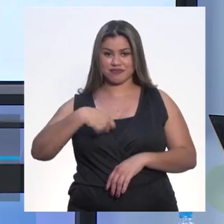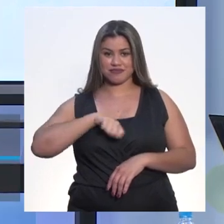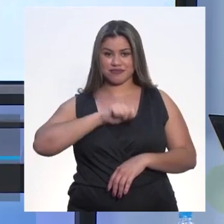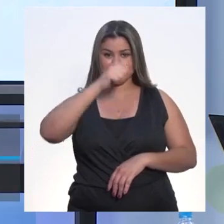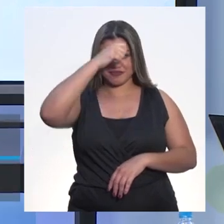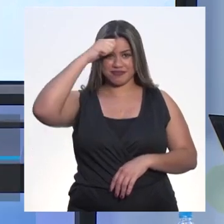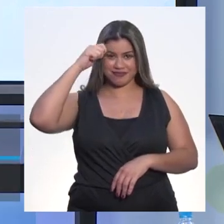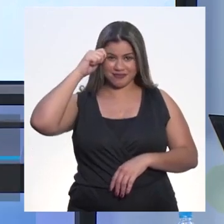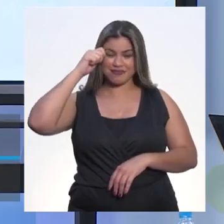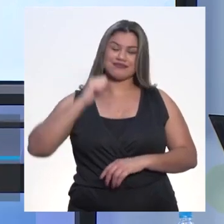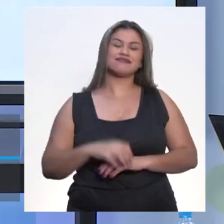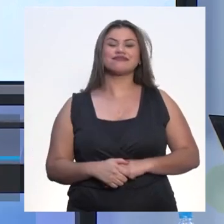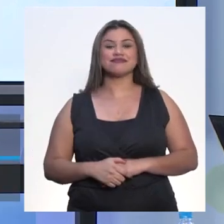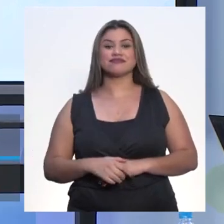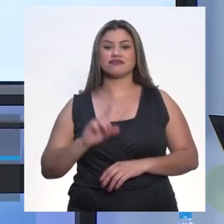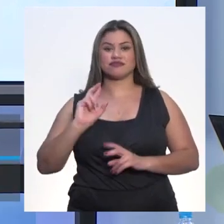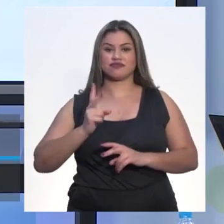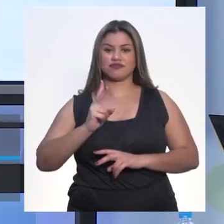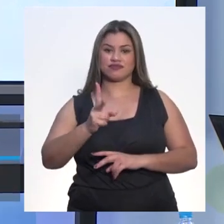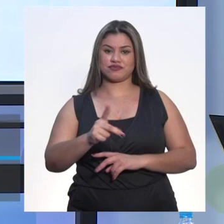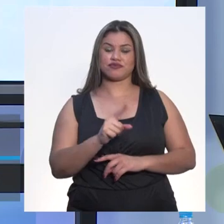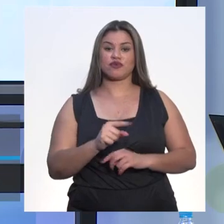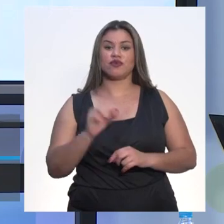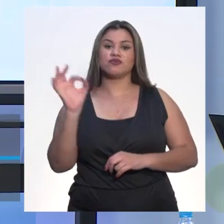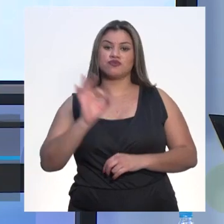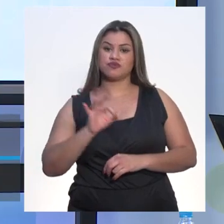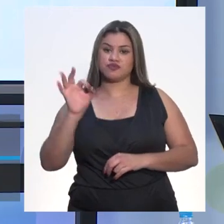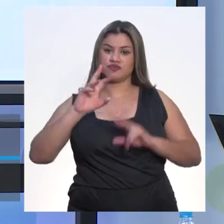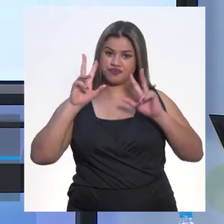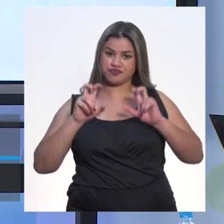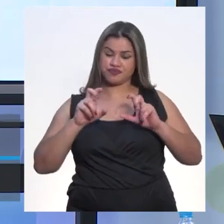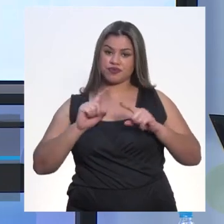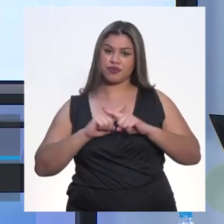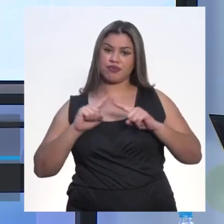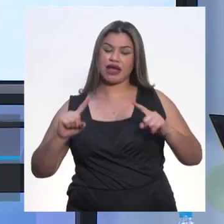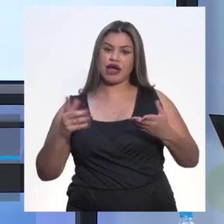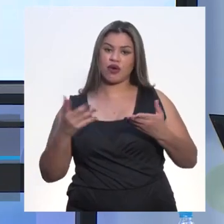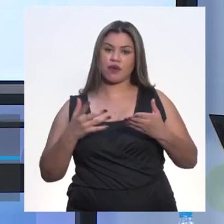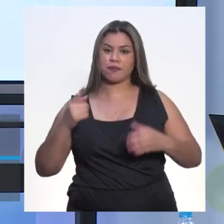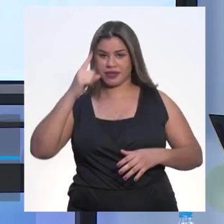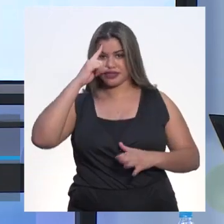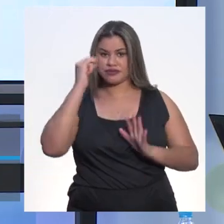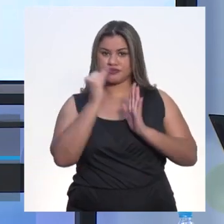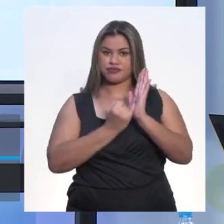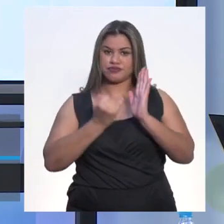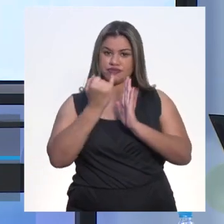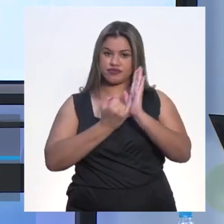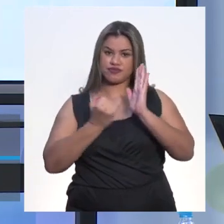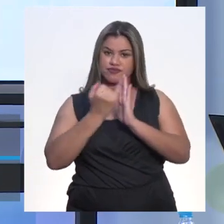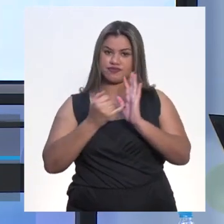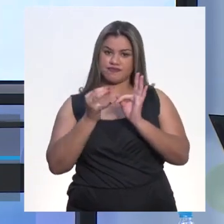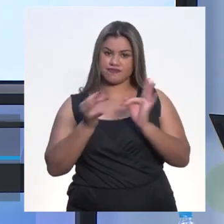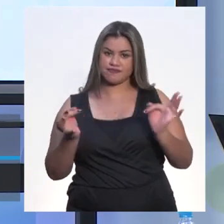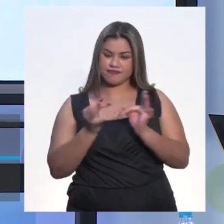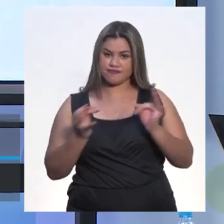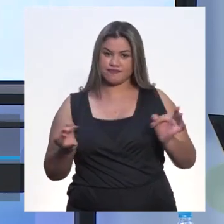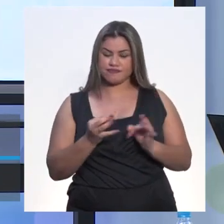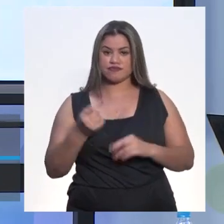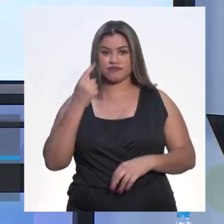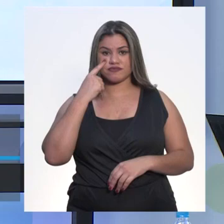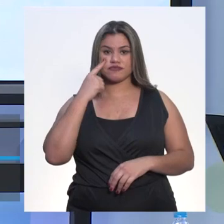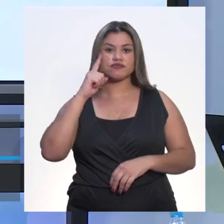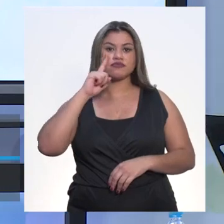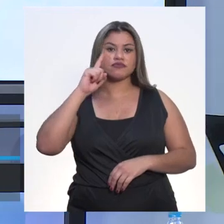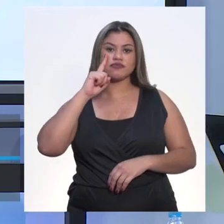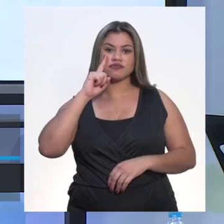sobre porcentagem, mas agora entrando numa ideia de juros simples, uma coisa que a gente vê no nosso dia a dia quando a